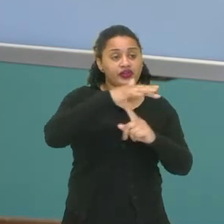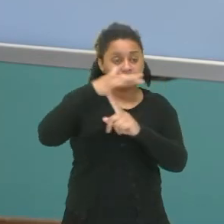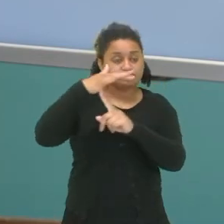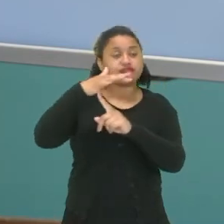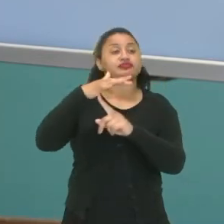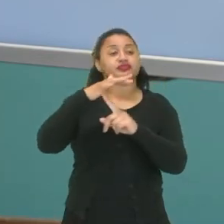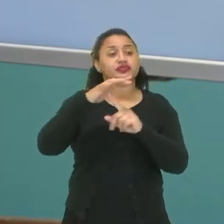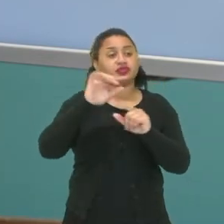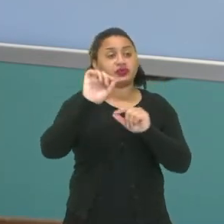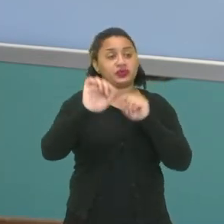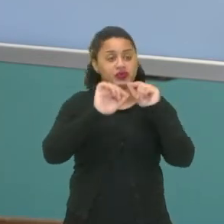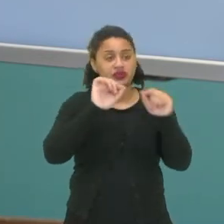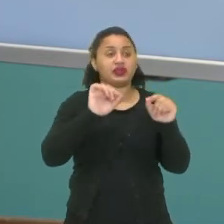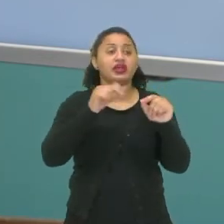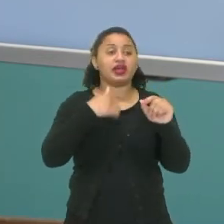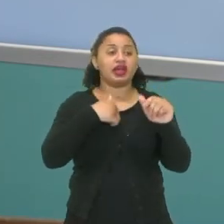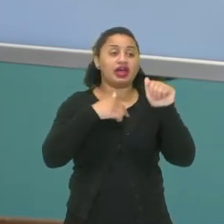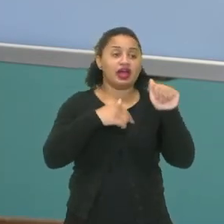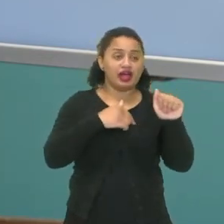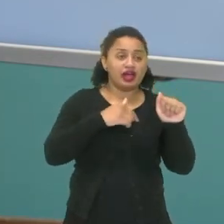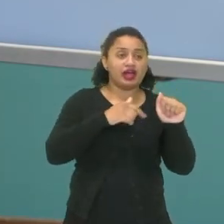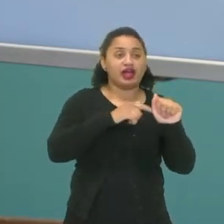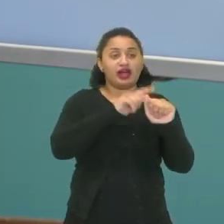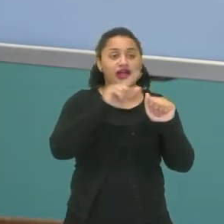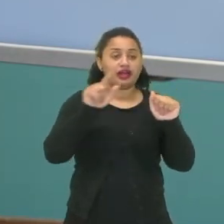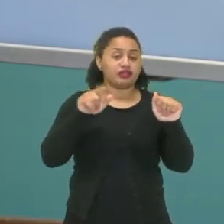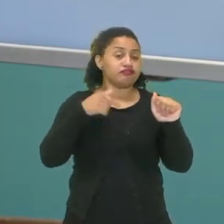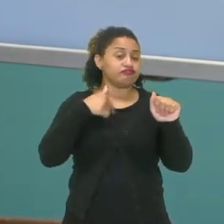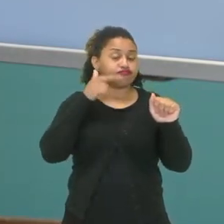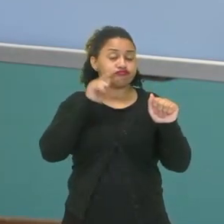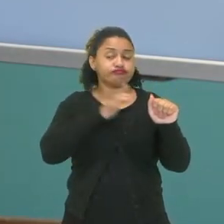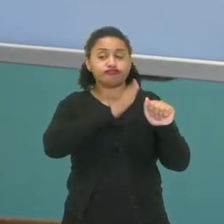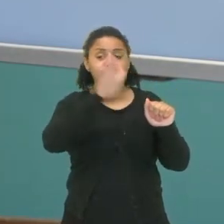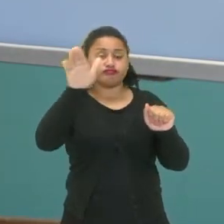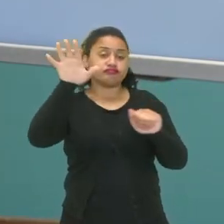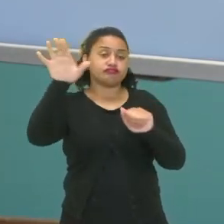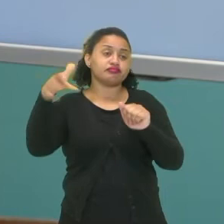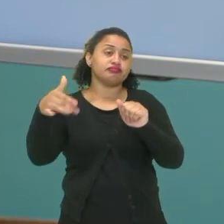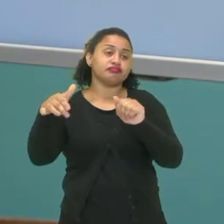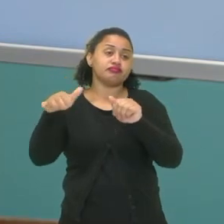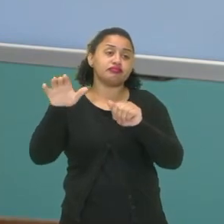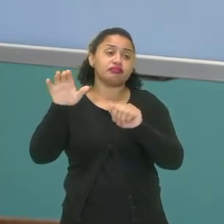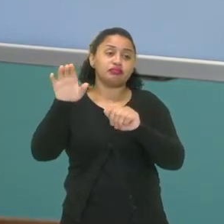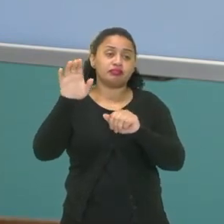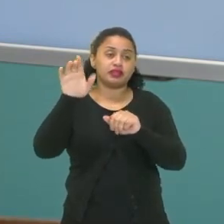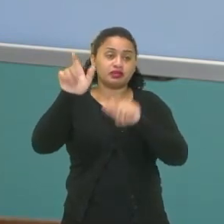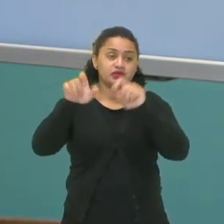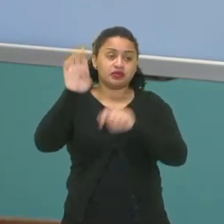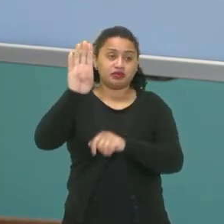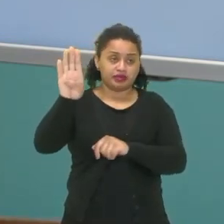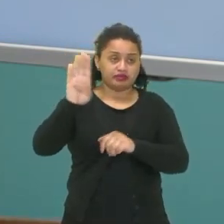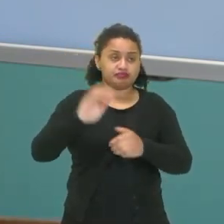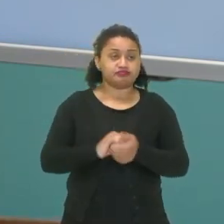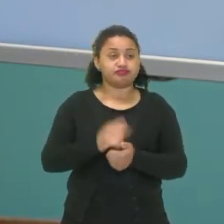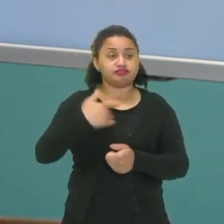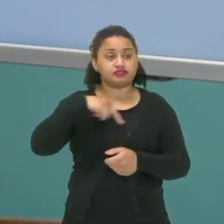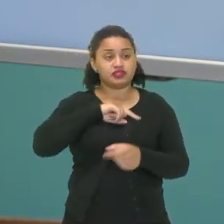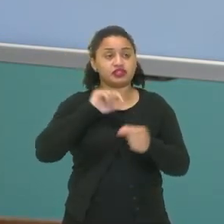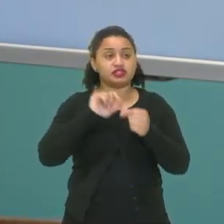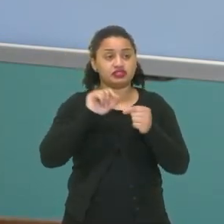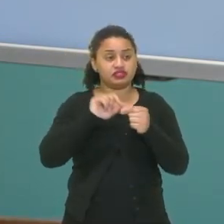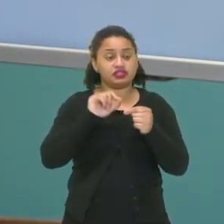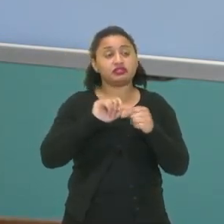localização inicial dos pontos do bombeiro até o resgate das pessoas? A gente fez que é exatamente os 13